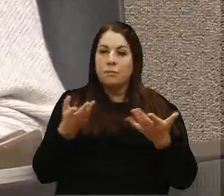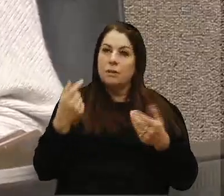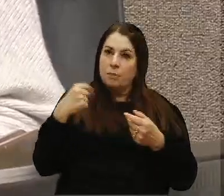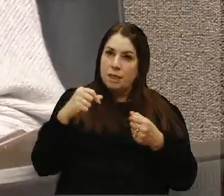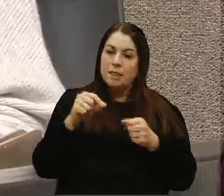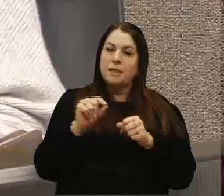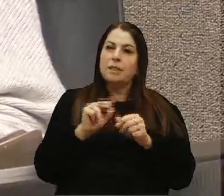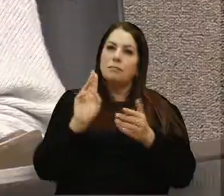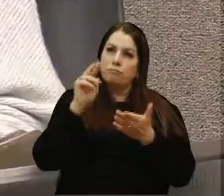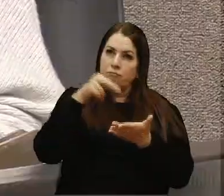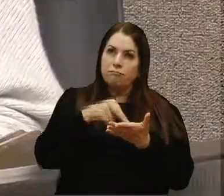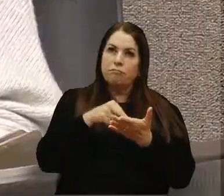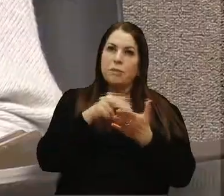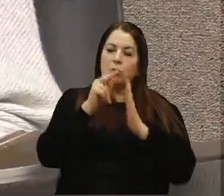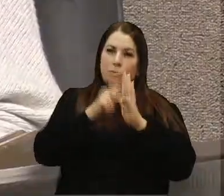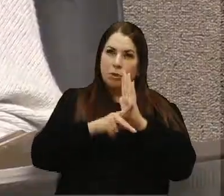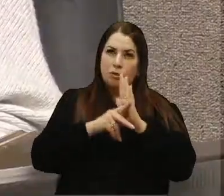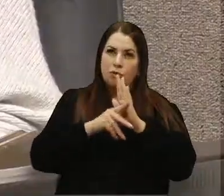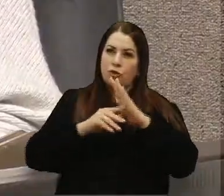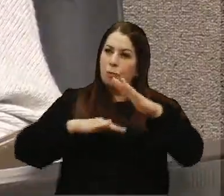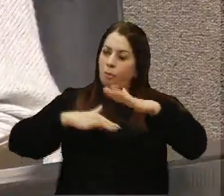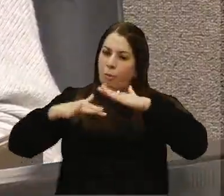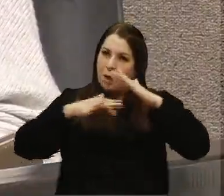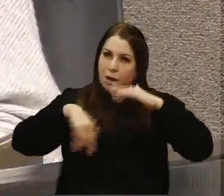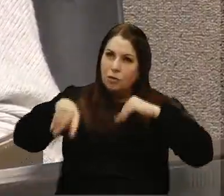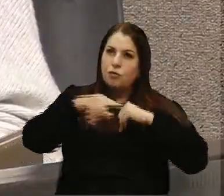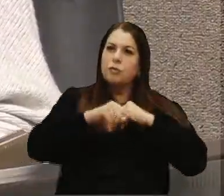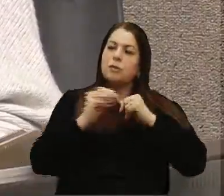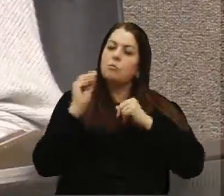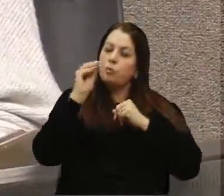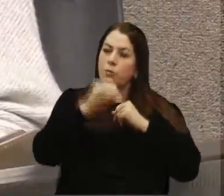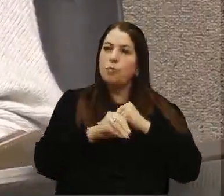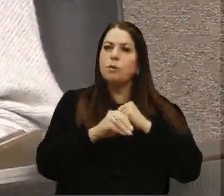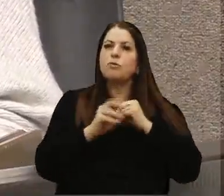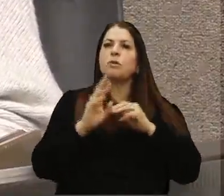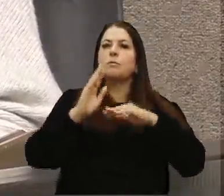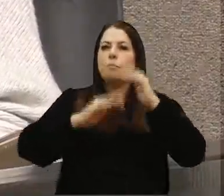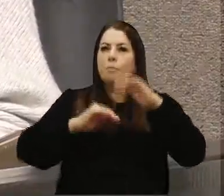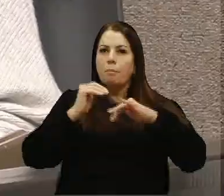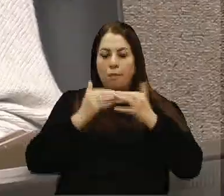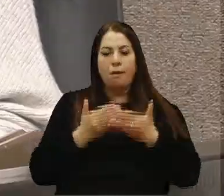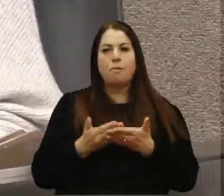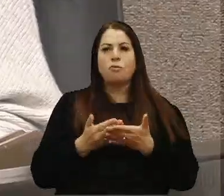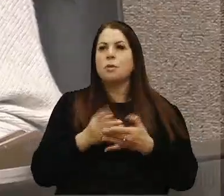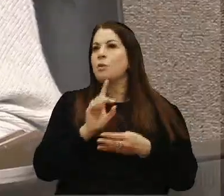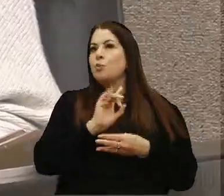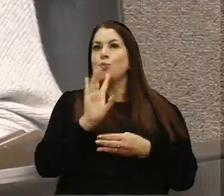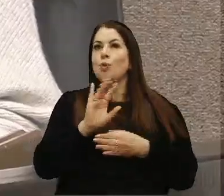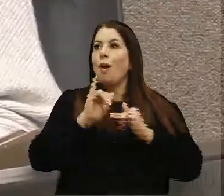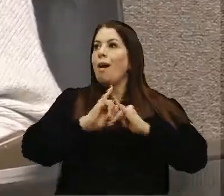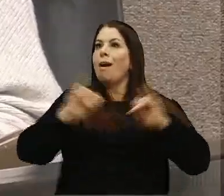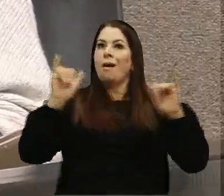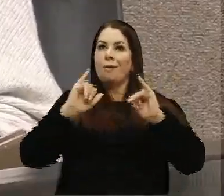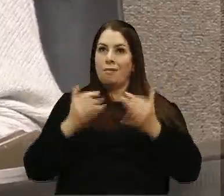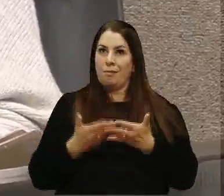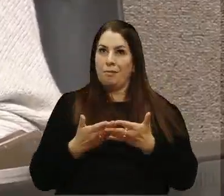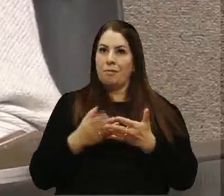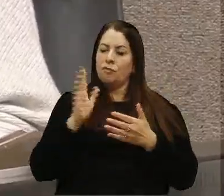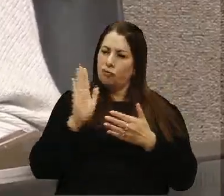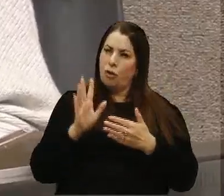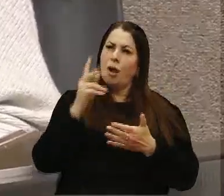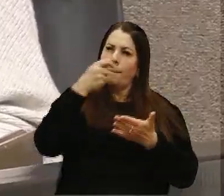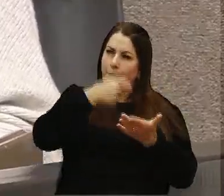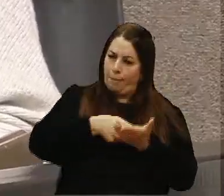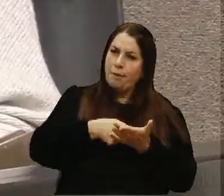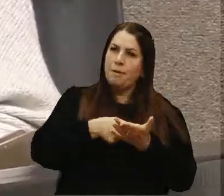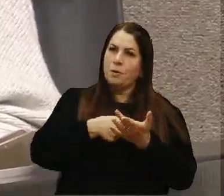precisa realmente que o plano de mobilidade seja colocado realmente em prática e não só anunciado, né? Já foi